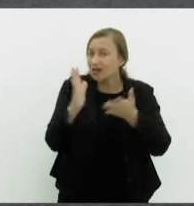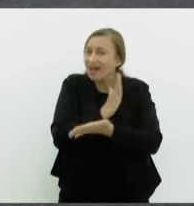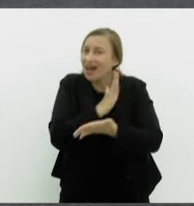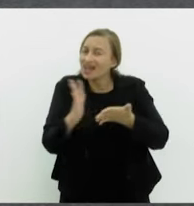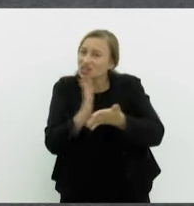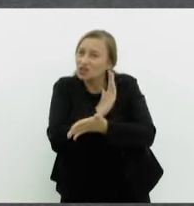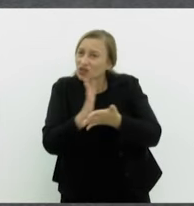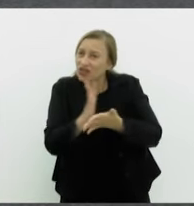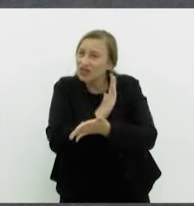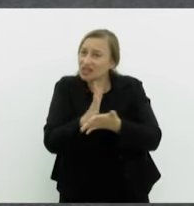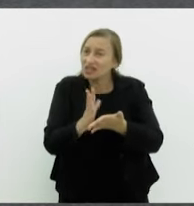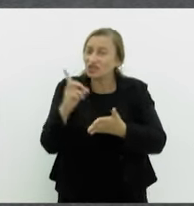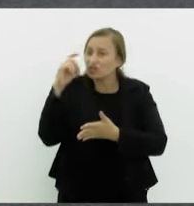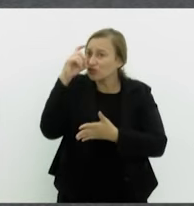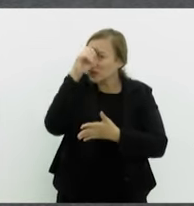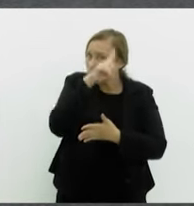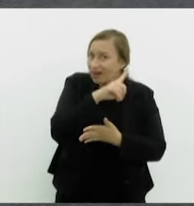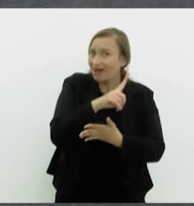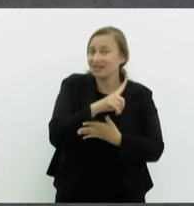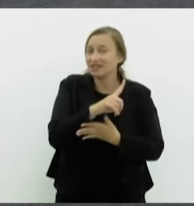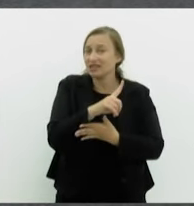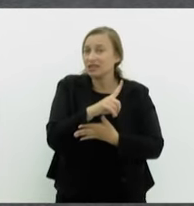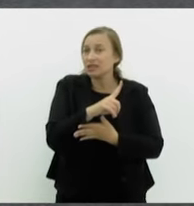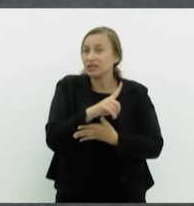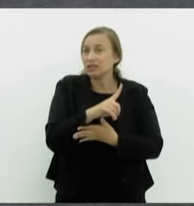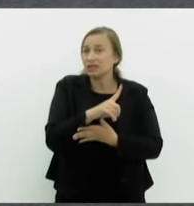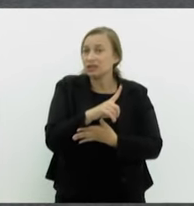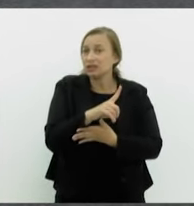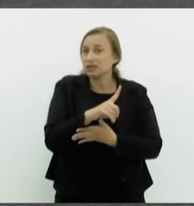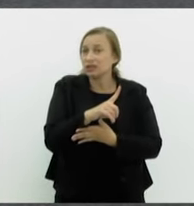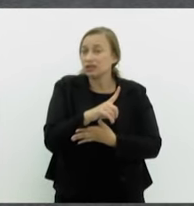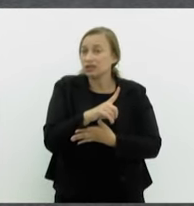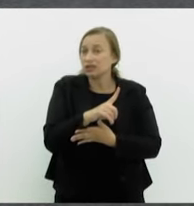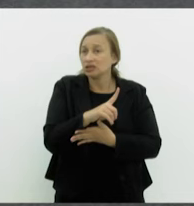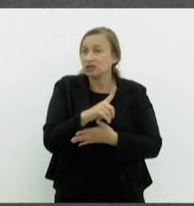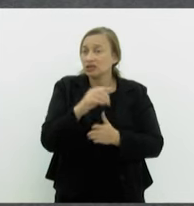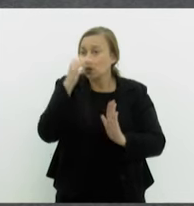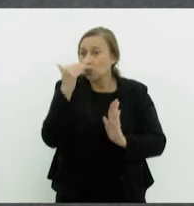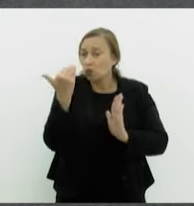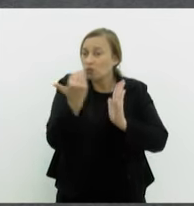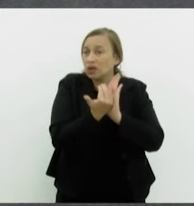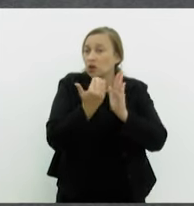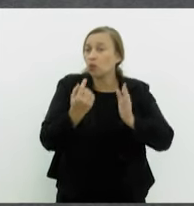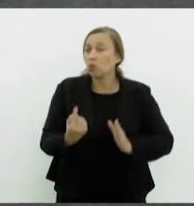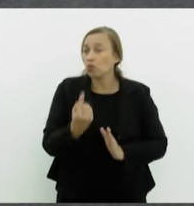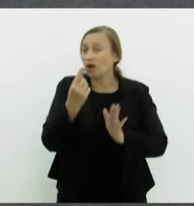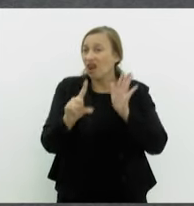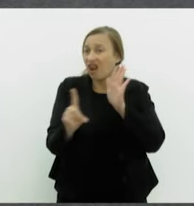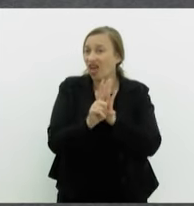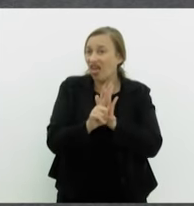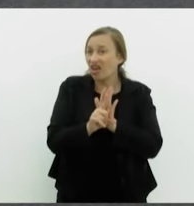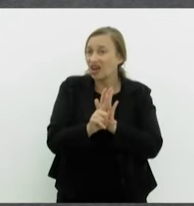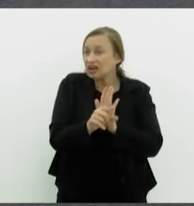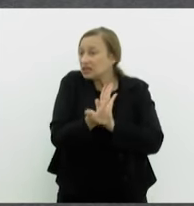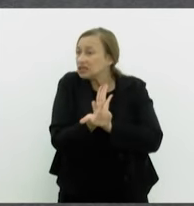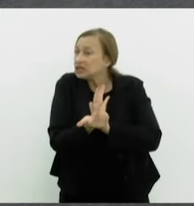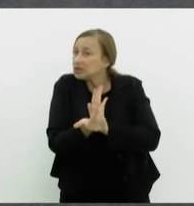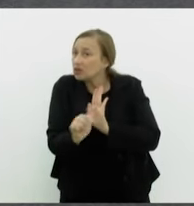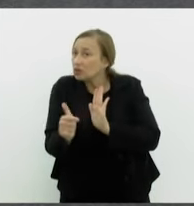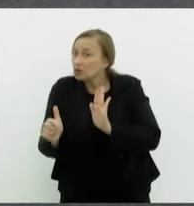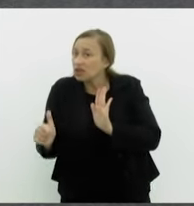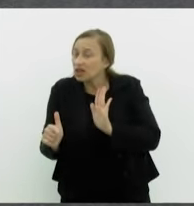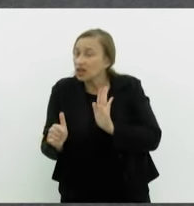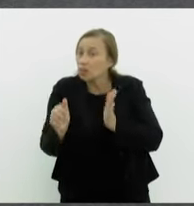vezes, a dificuldade, presidente, de fazer cumprir uma lei é de não haver